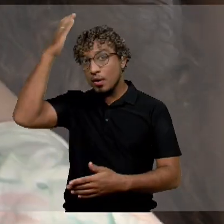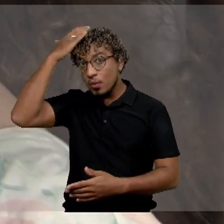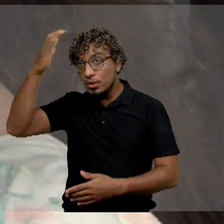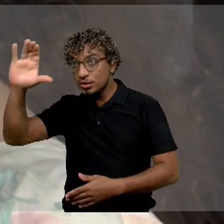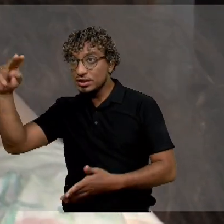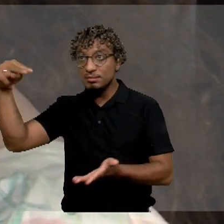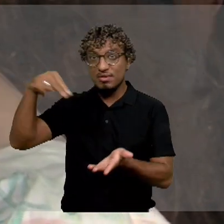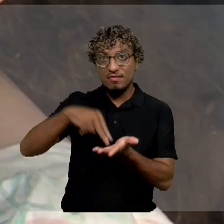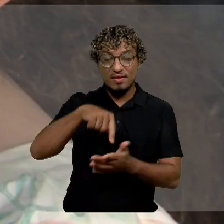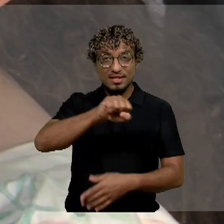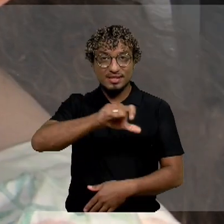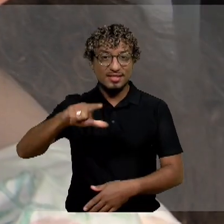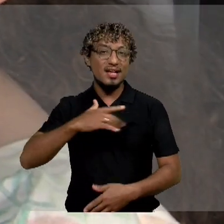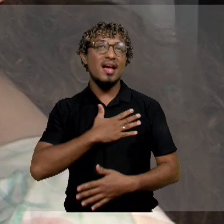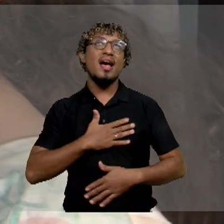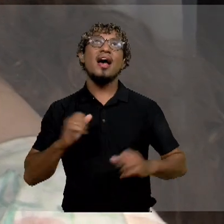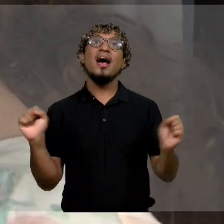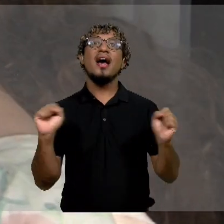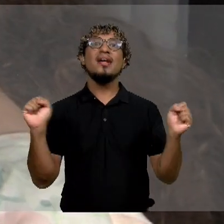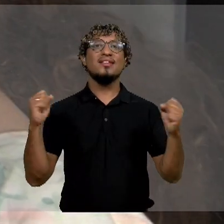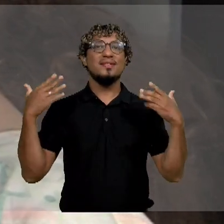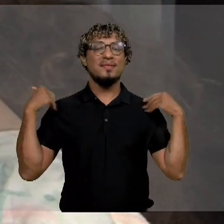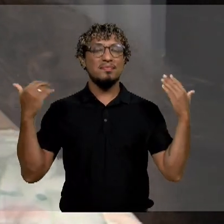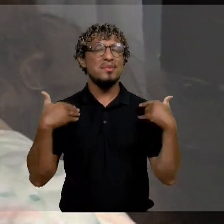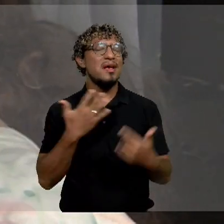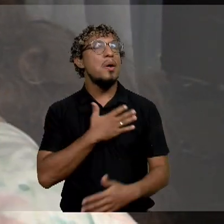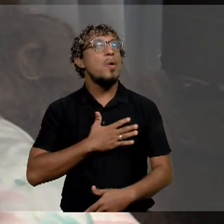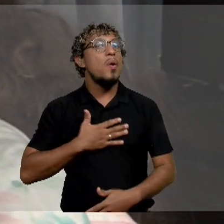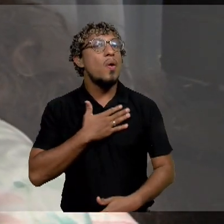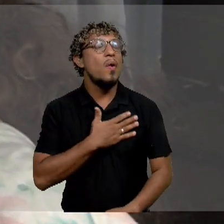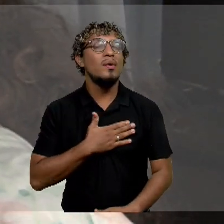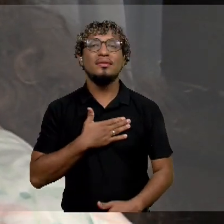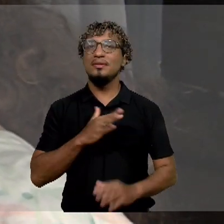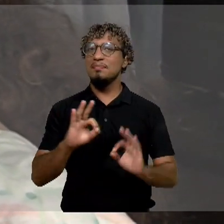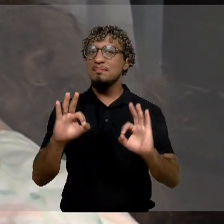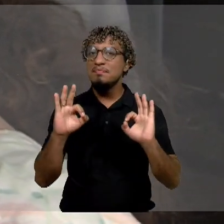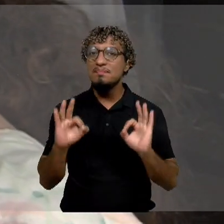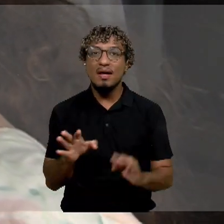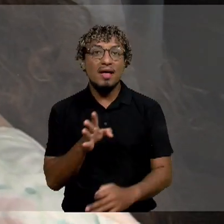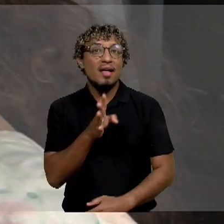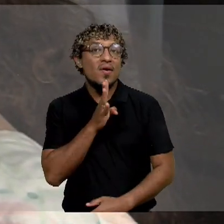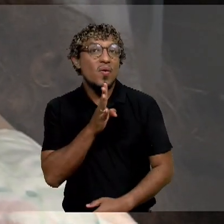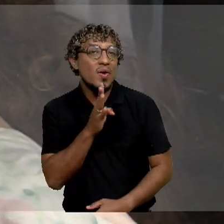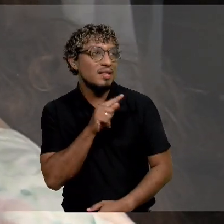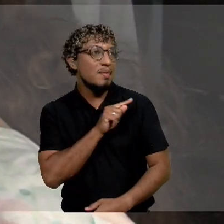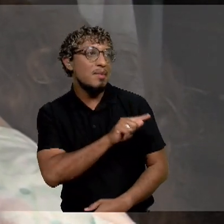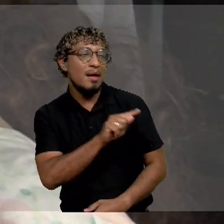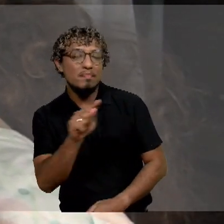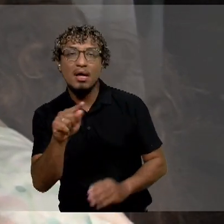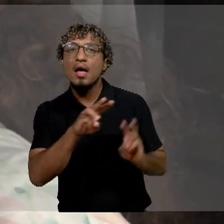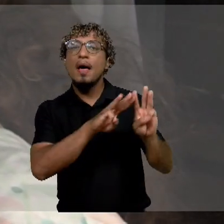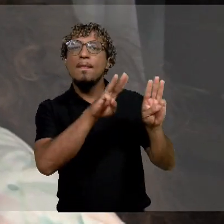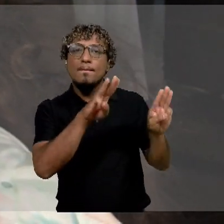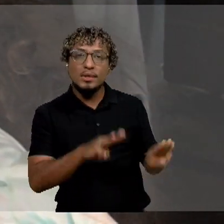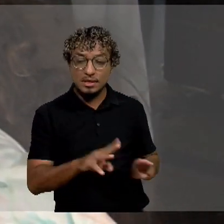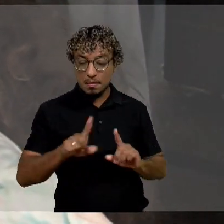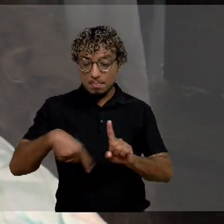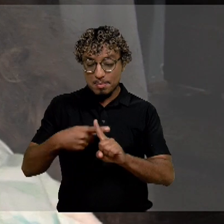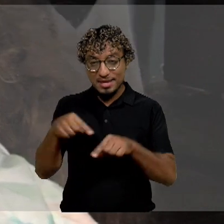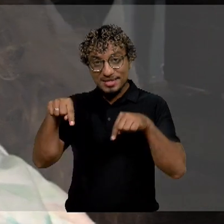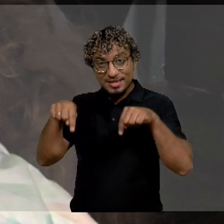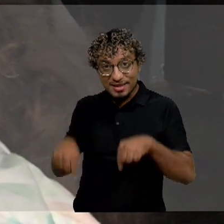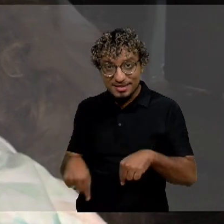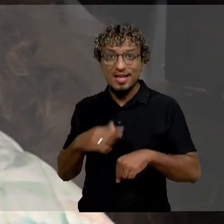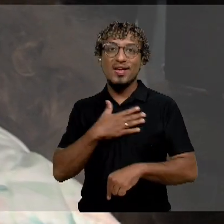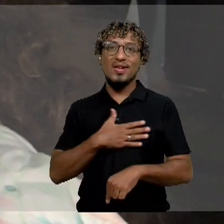passeio. Eu gostei bastante de conhecer aqui. A gente foi a alguns museus, contando com esse, eu gostei